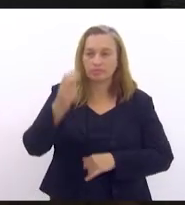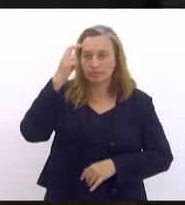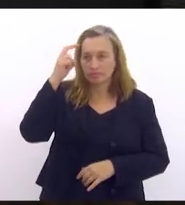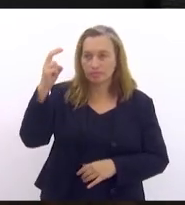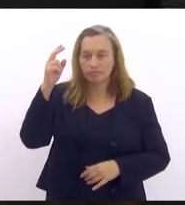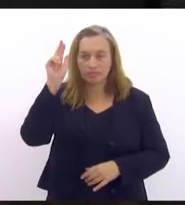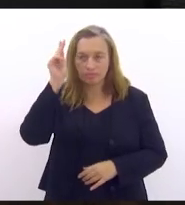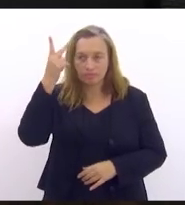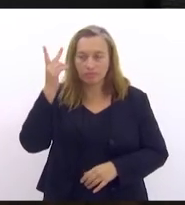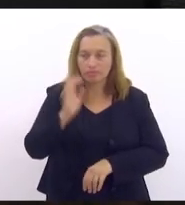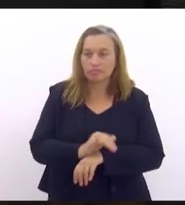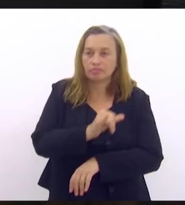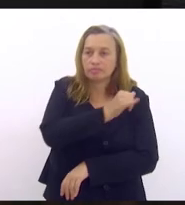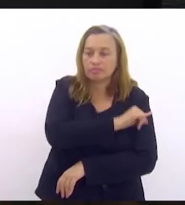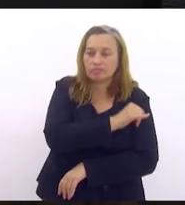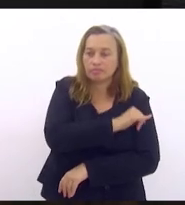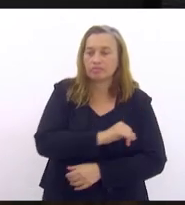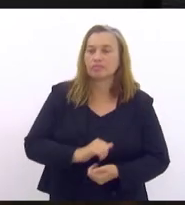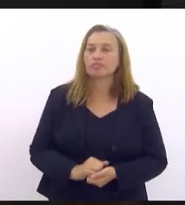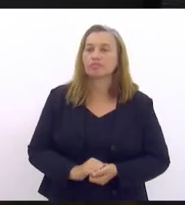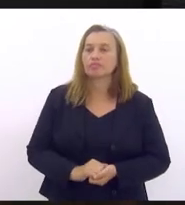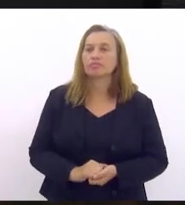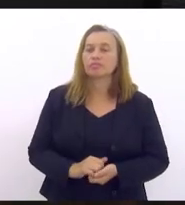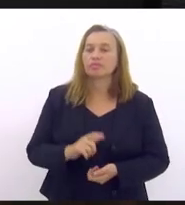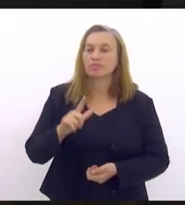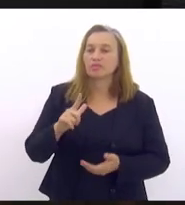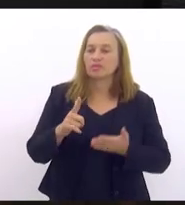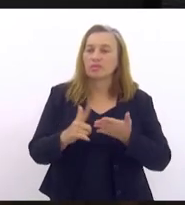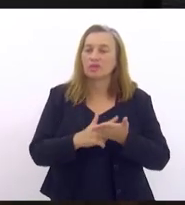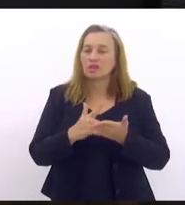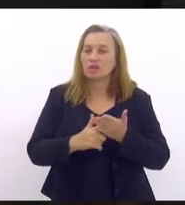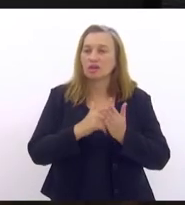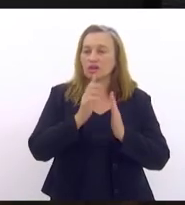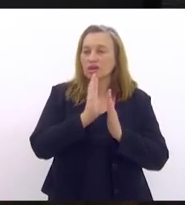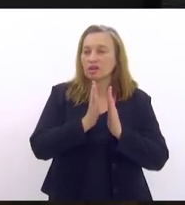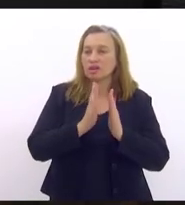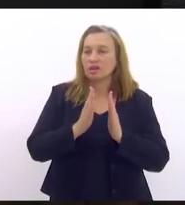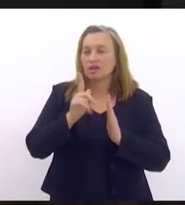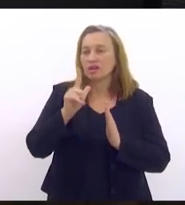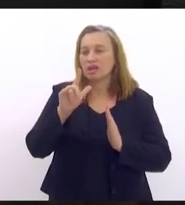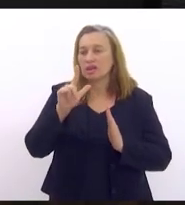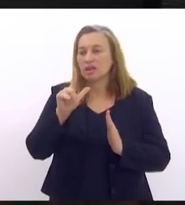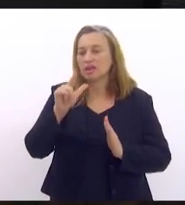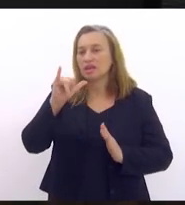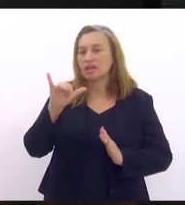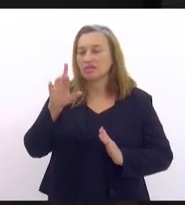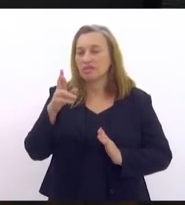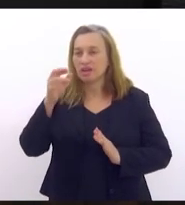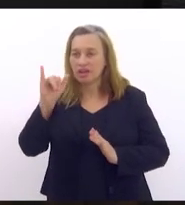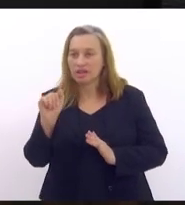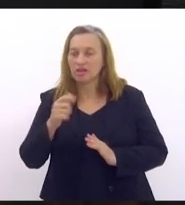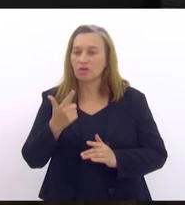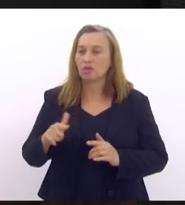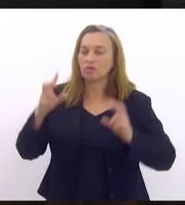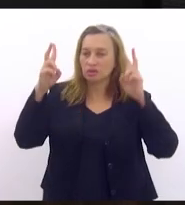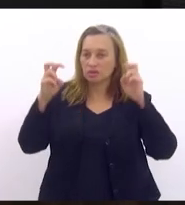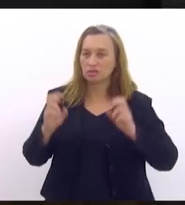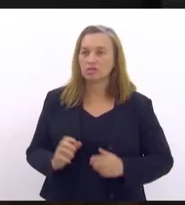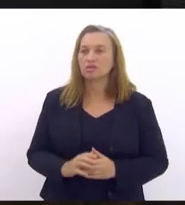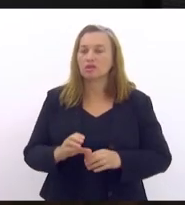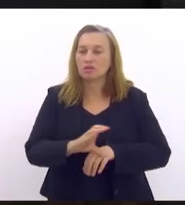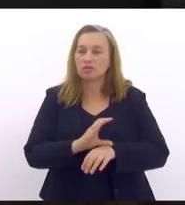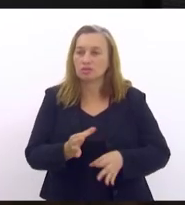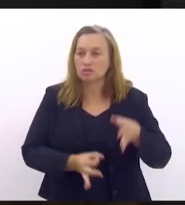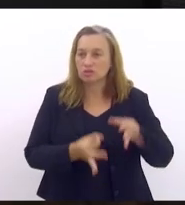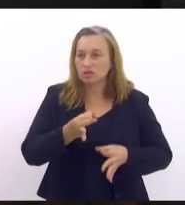e turístico do Estado do Rio de Janeiro a livraria Belle Époque e dá outras providências. Pareceres das comissões Constituição e